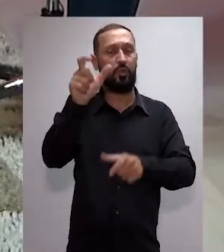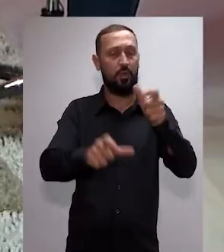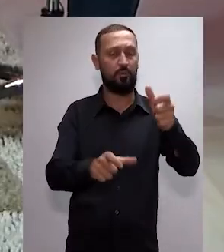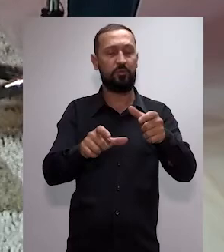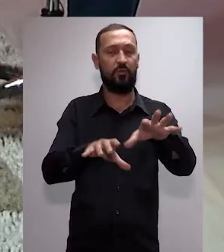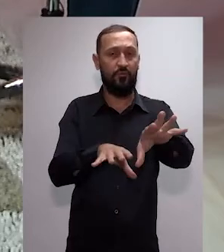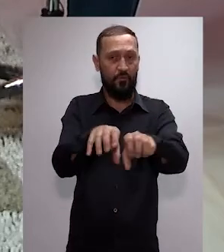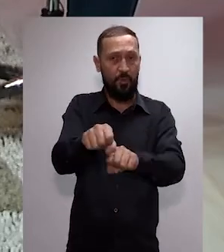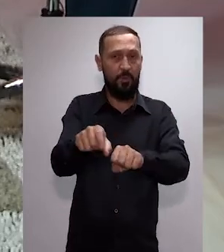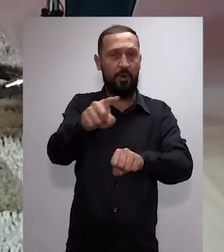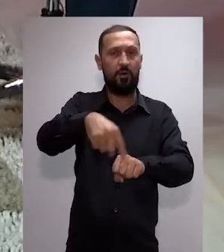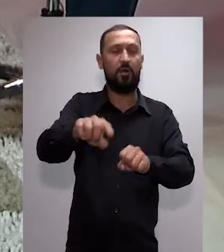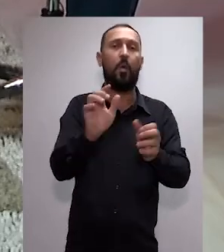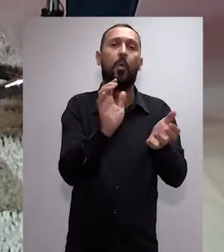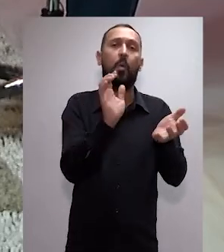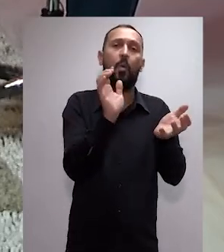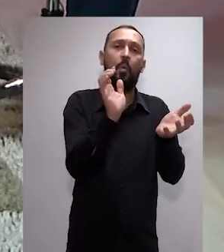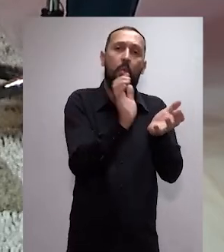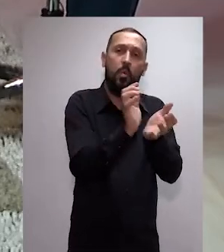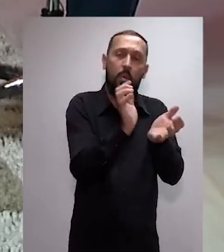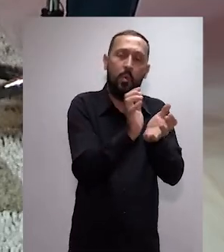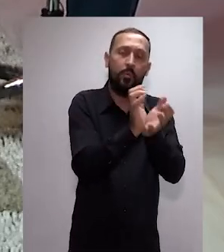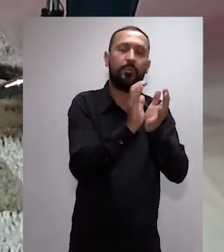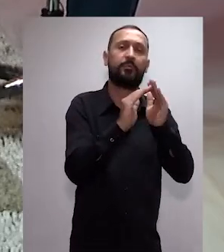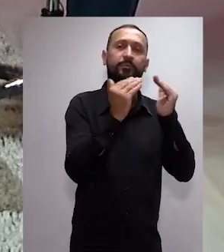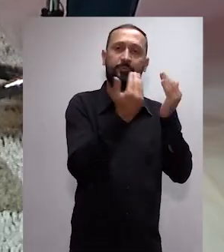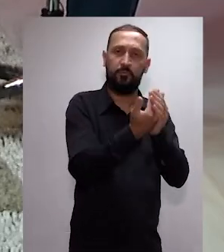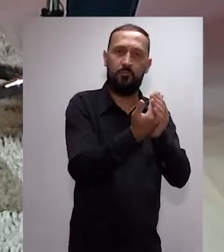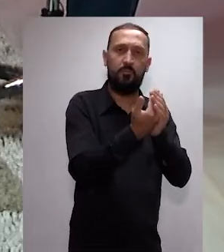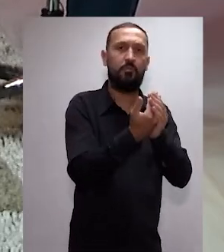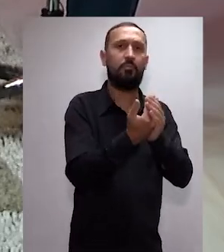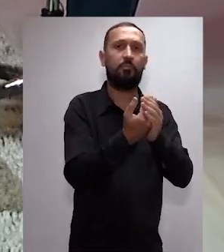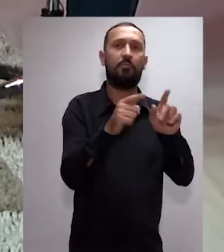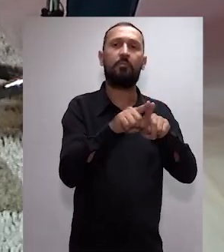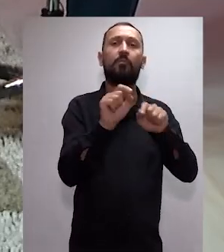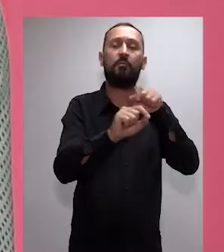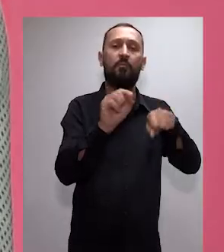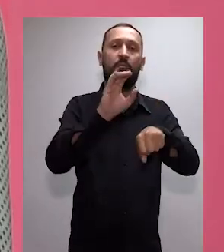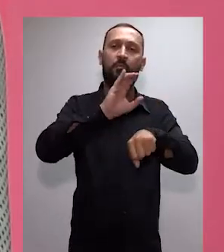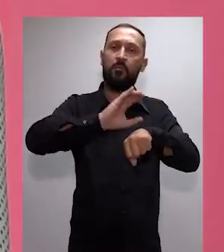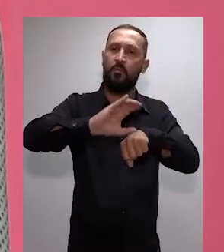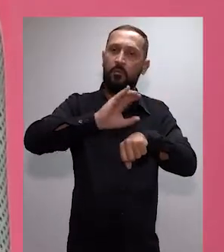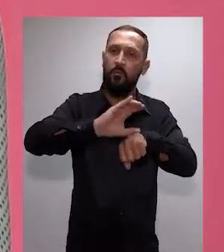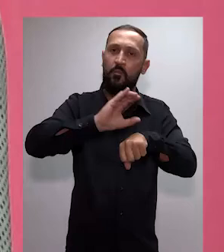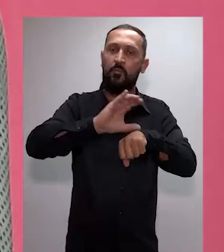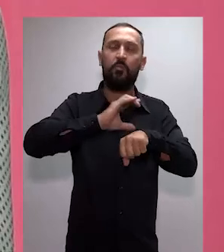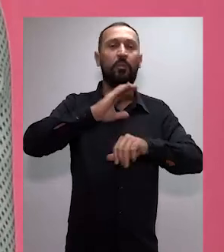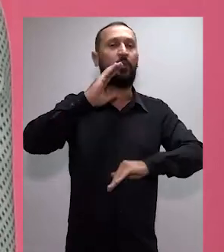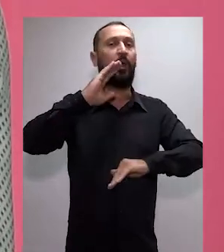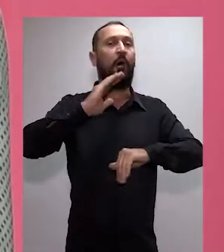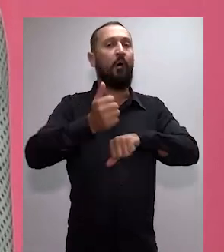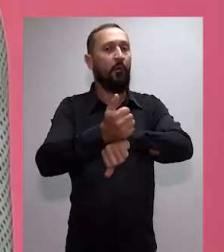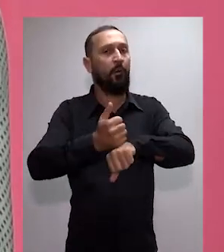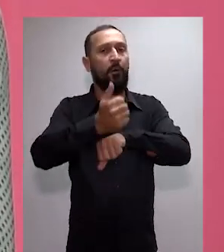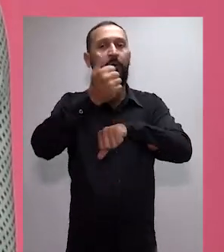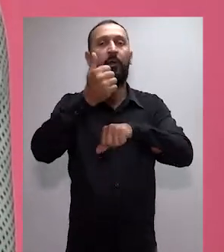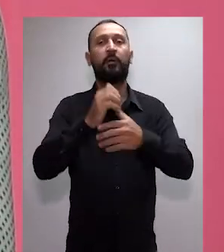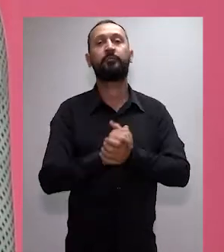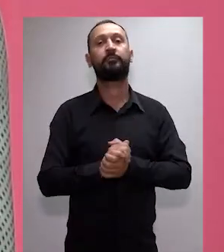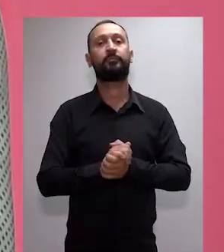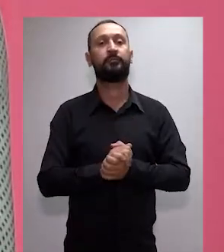condutores, para a categoria das autoescolas também cursos